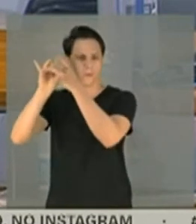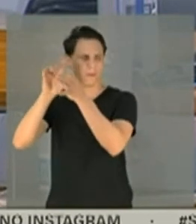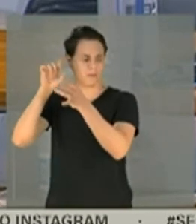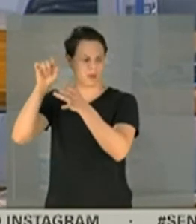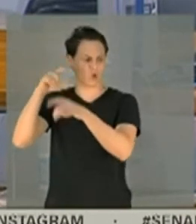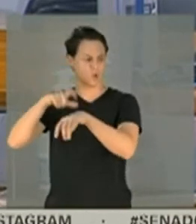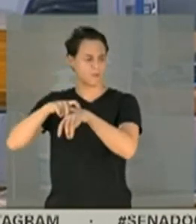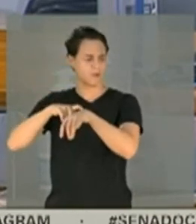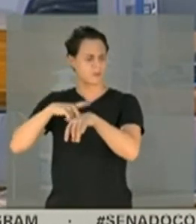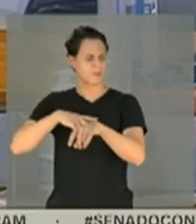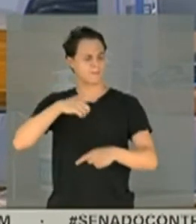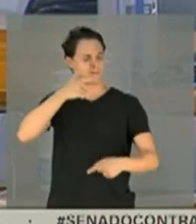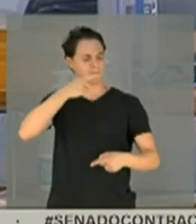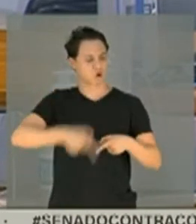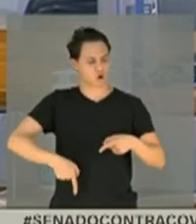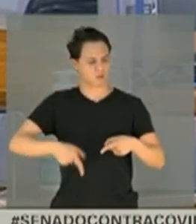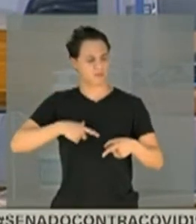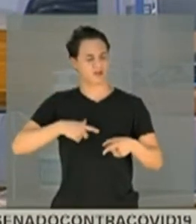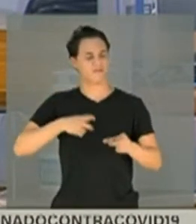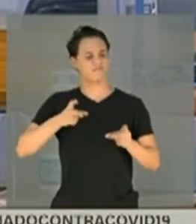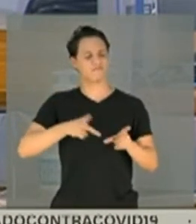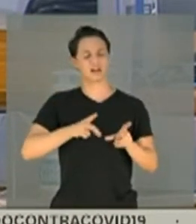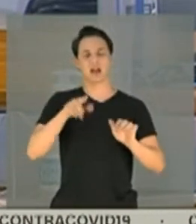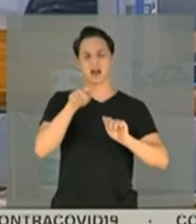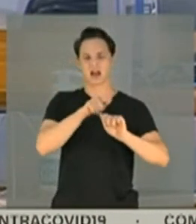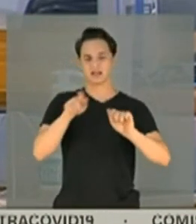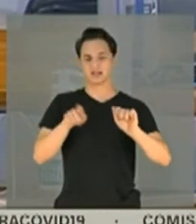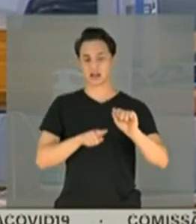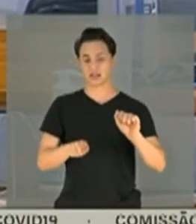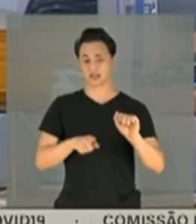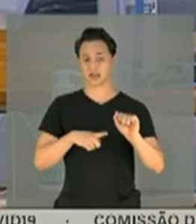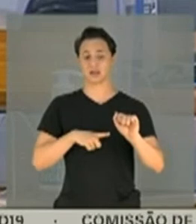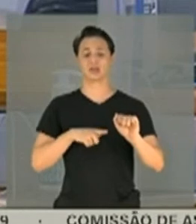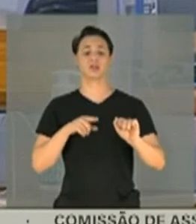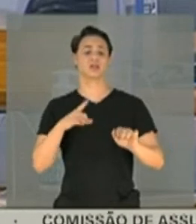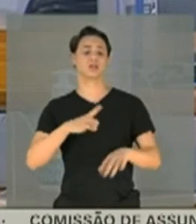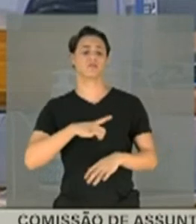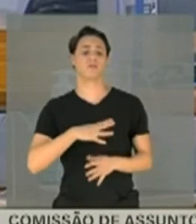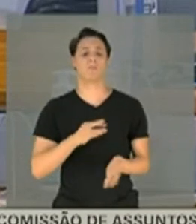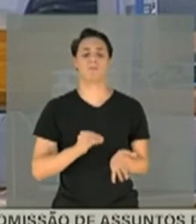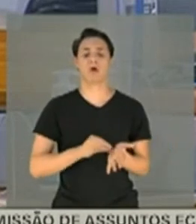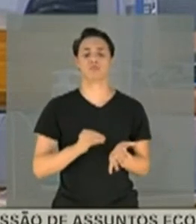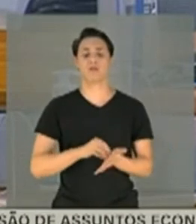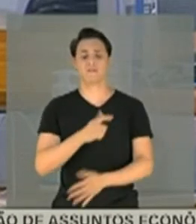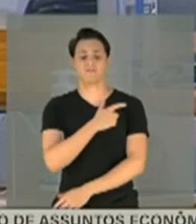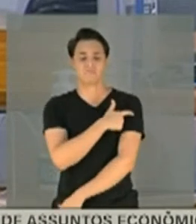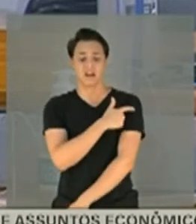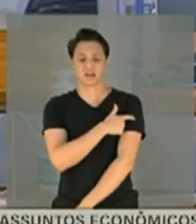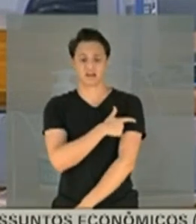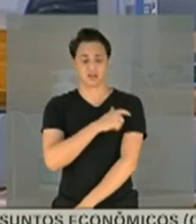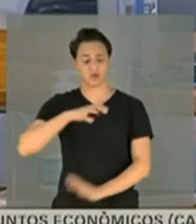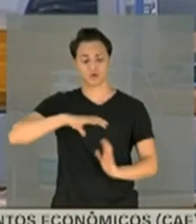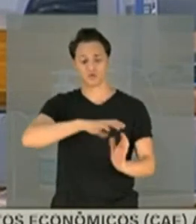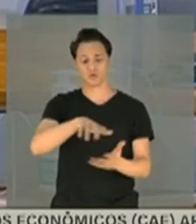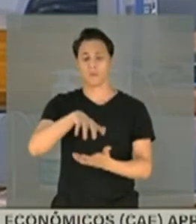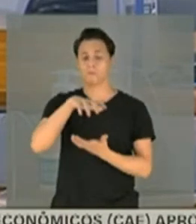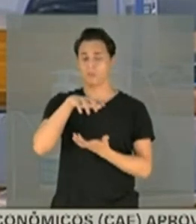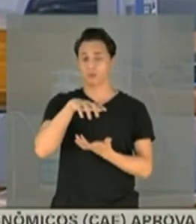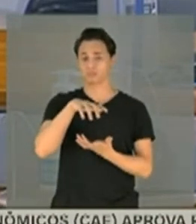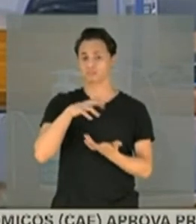momento, proibido a venda da AstraZeneca e de que havia escassez de vacinas no mundo?